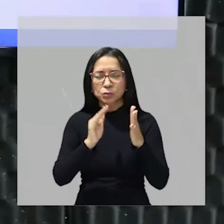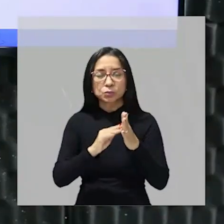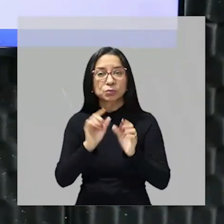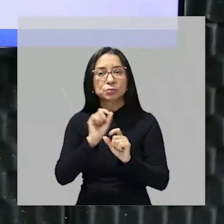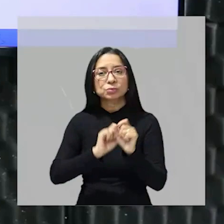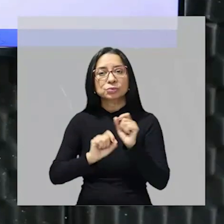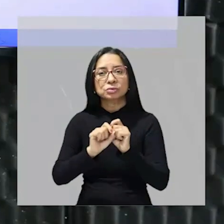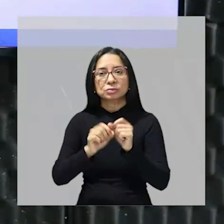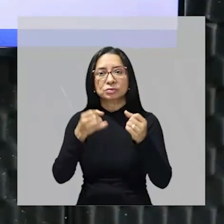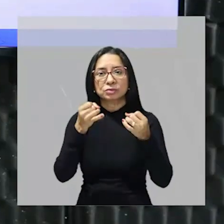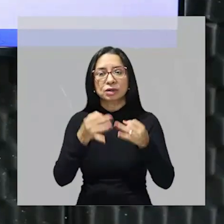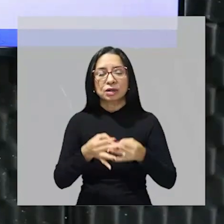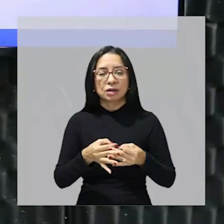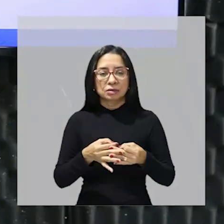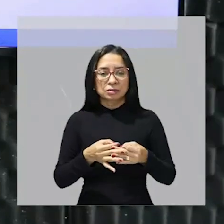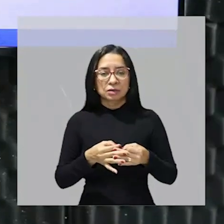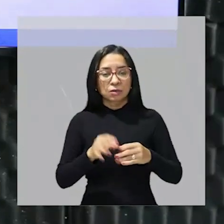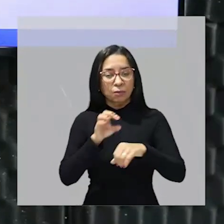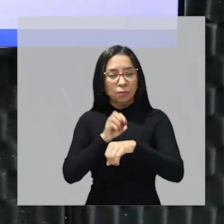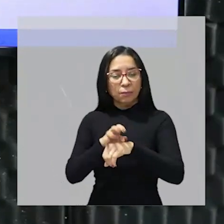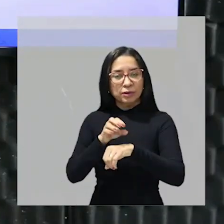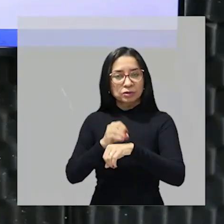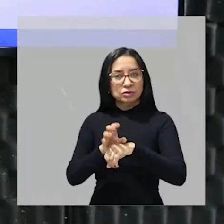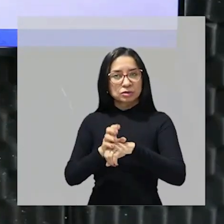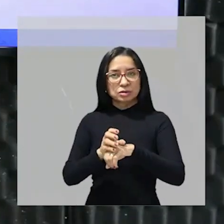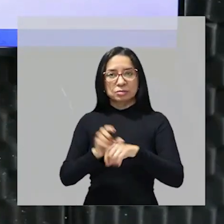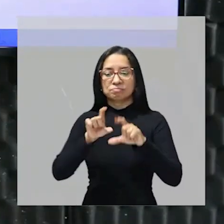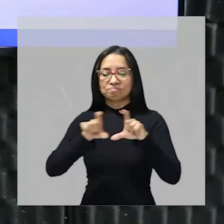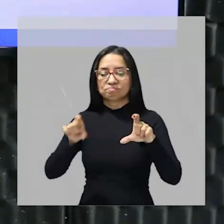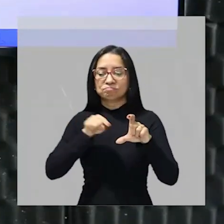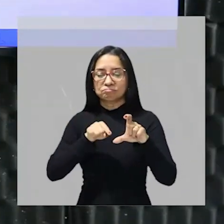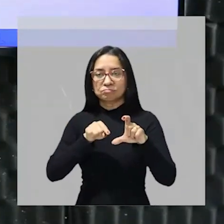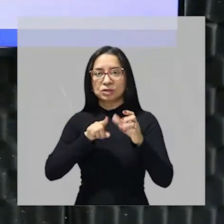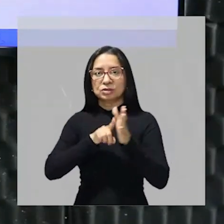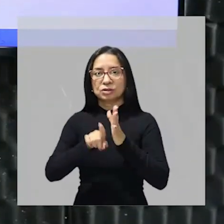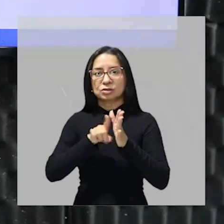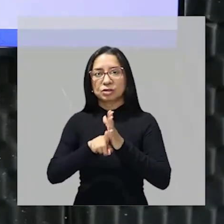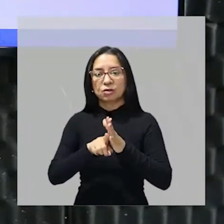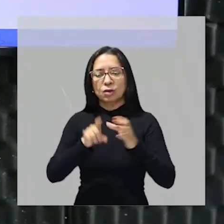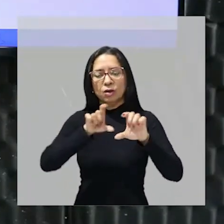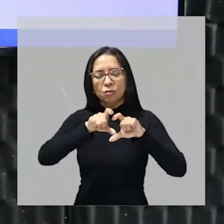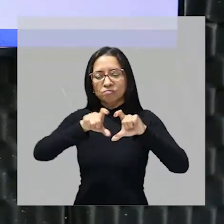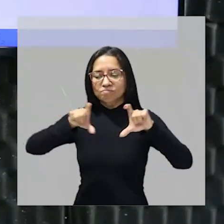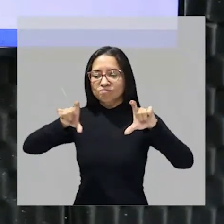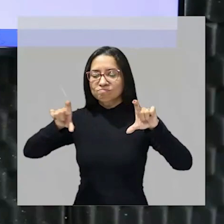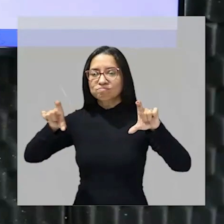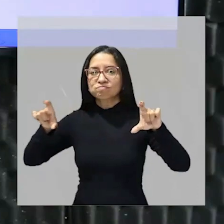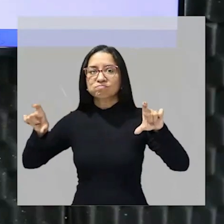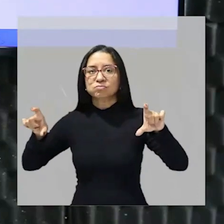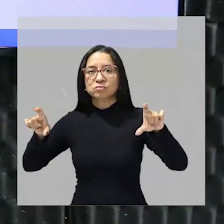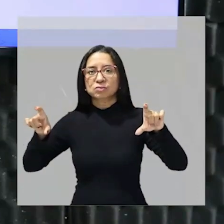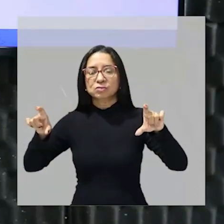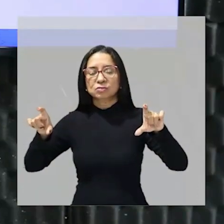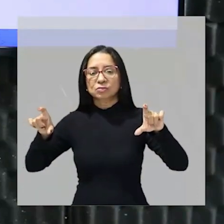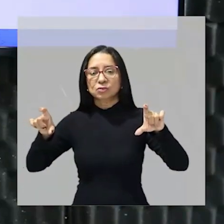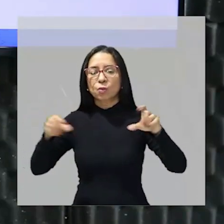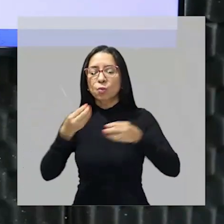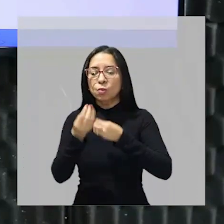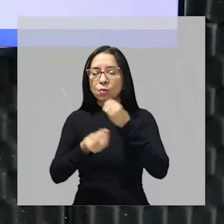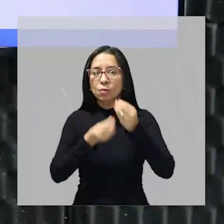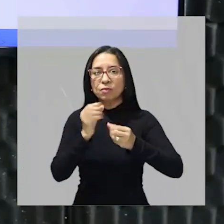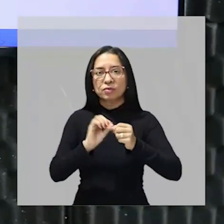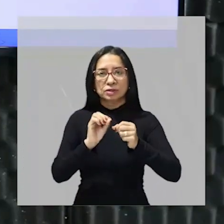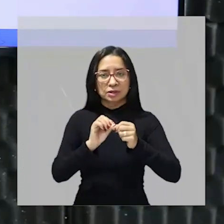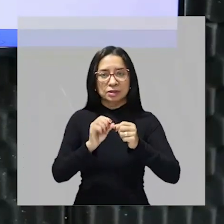né, dessa questão. Poxa, é um texto muito extenso, professora. Como é que eu faço? Nesse caso aqui, eu tenho que ler o texto. Por